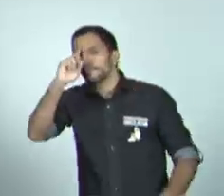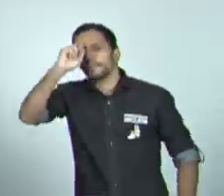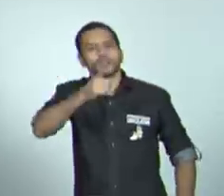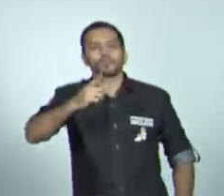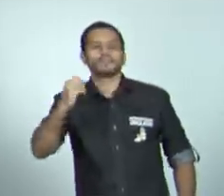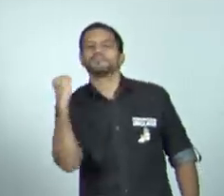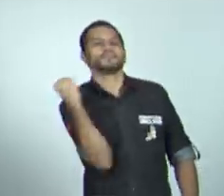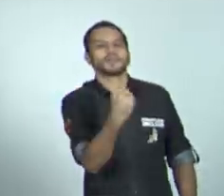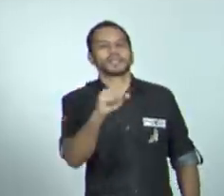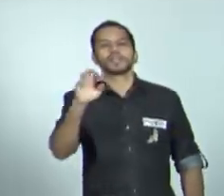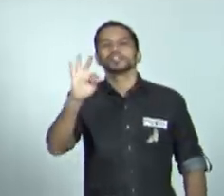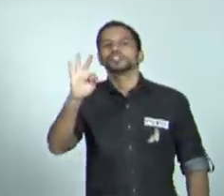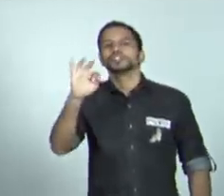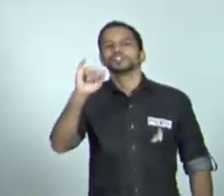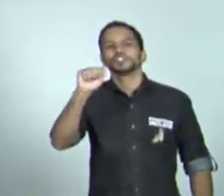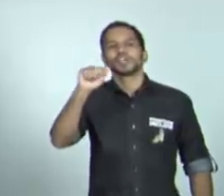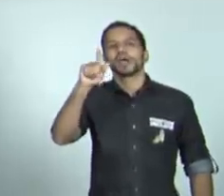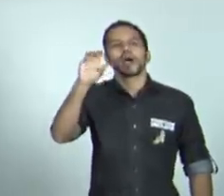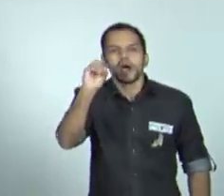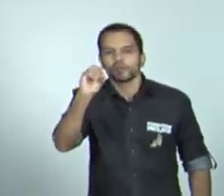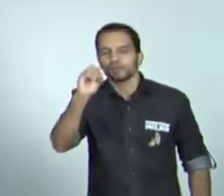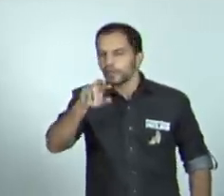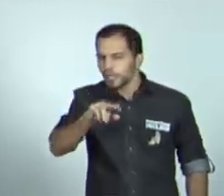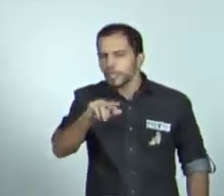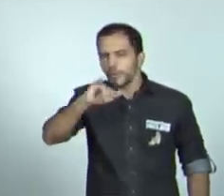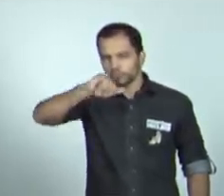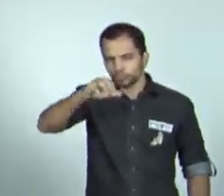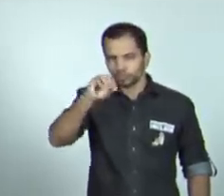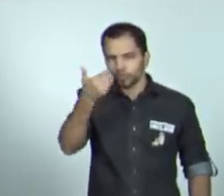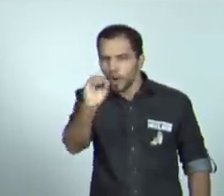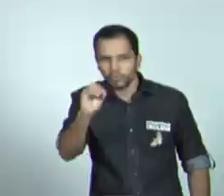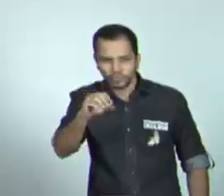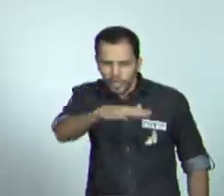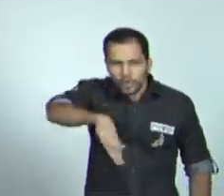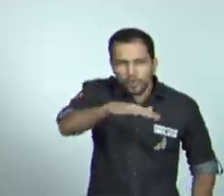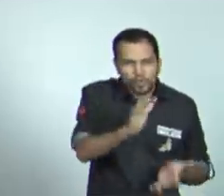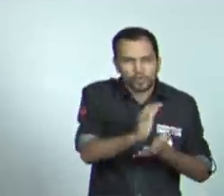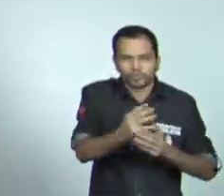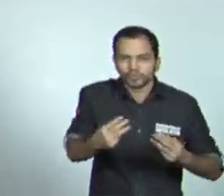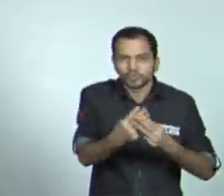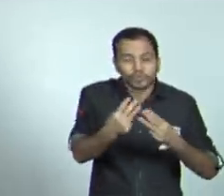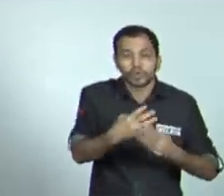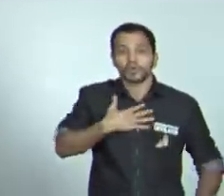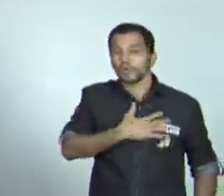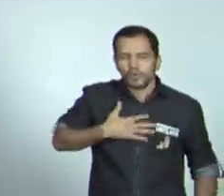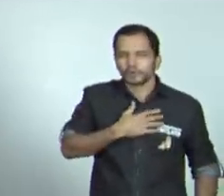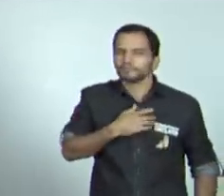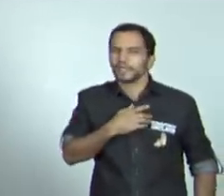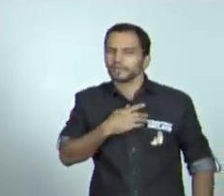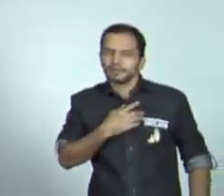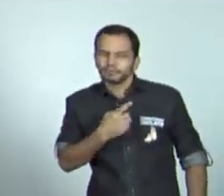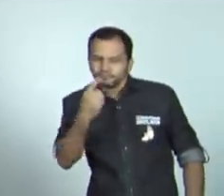e vendo que isso agradava aos judeus prosseguiu prendendo também pedro